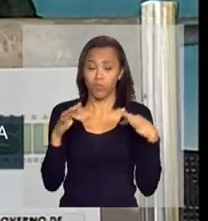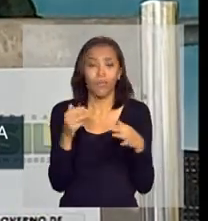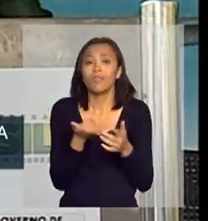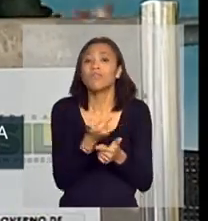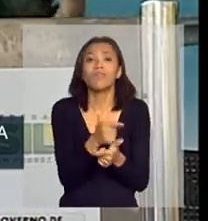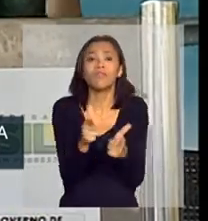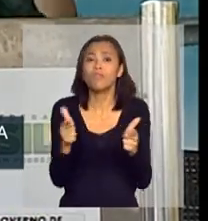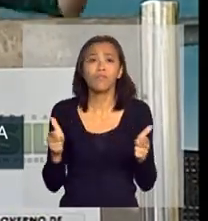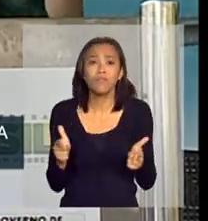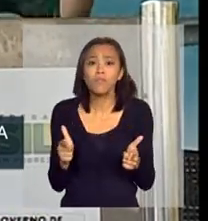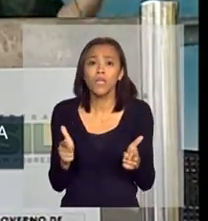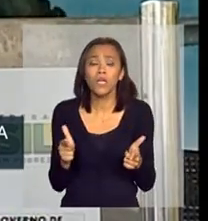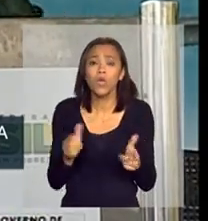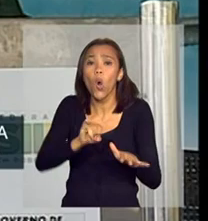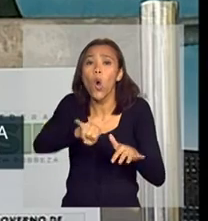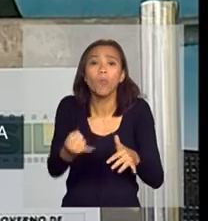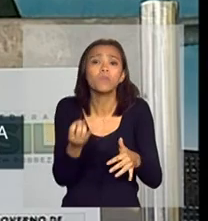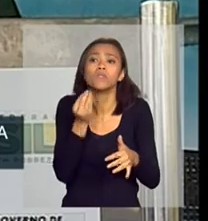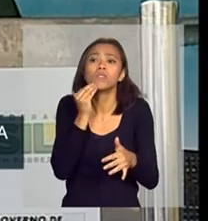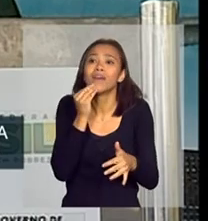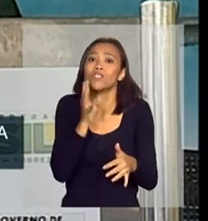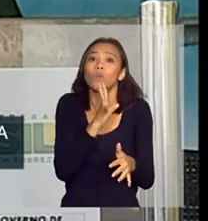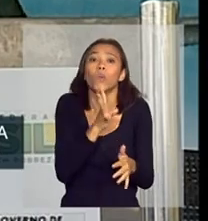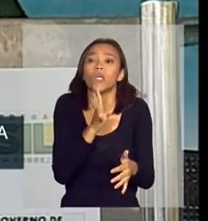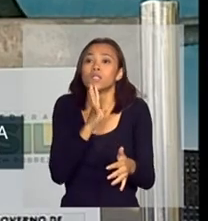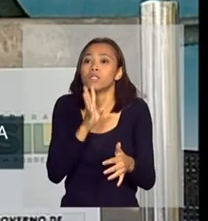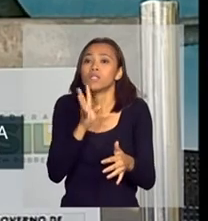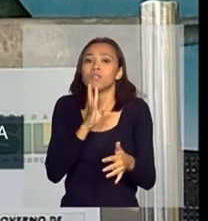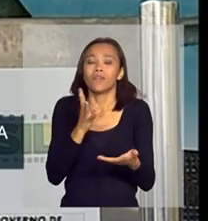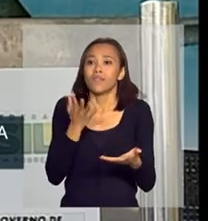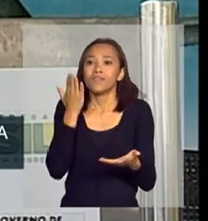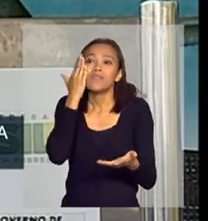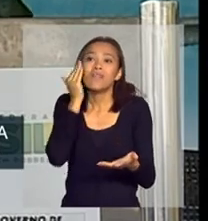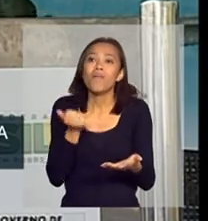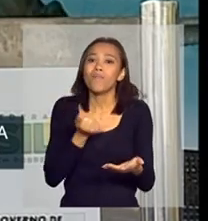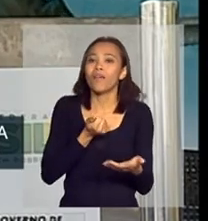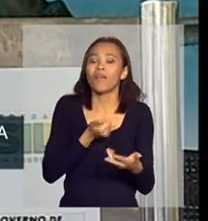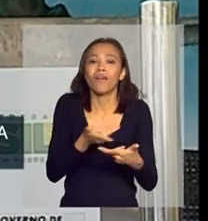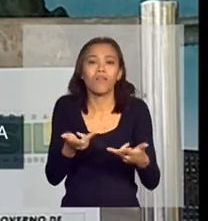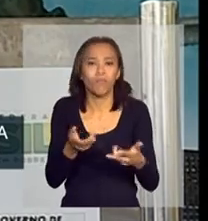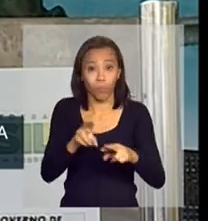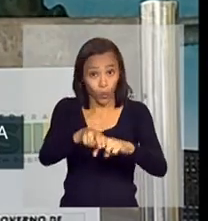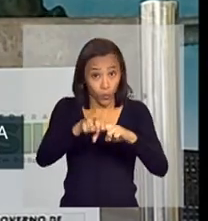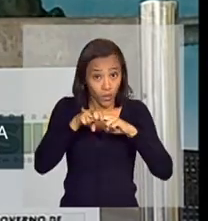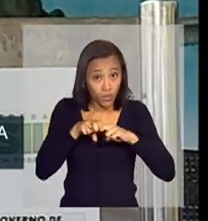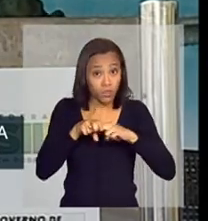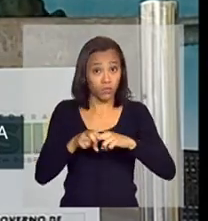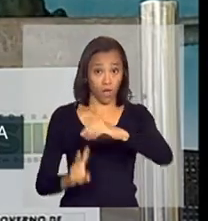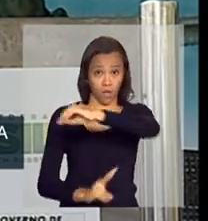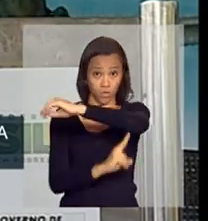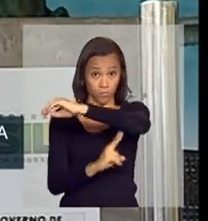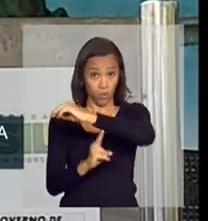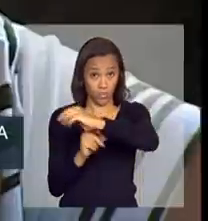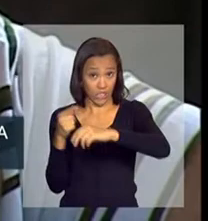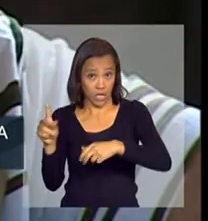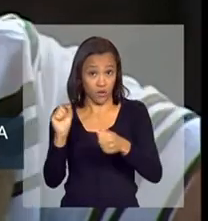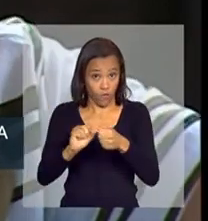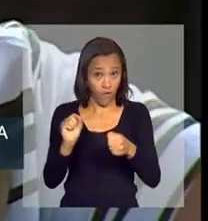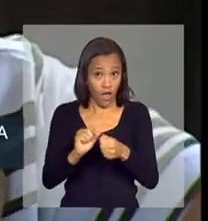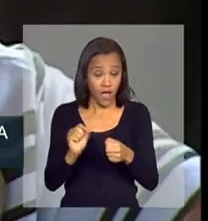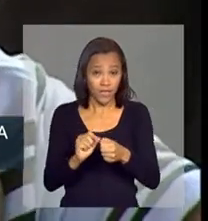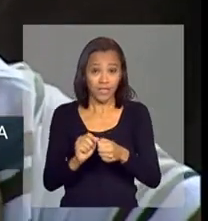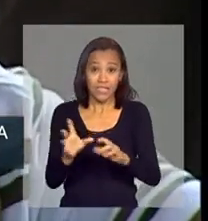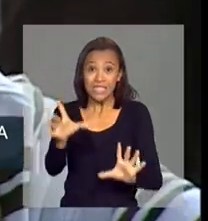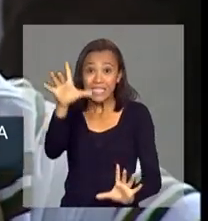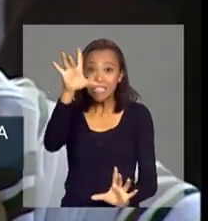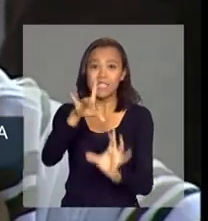tem usufruto do lugar. Por isso, as pontes do Deda ligam a